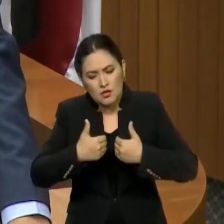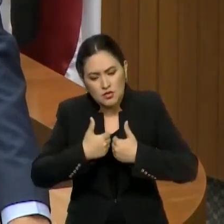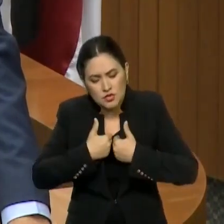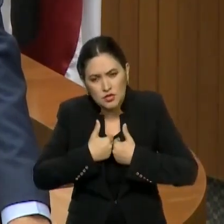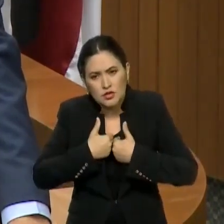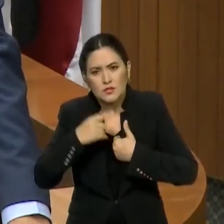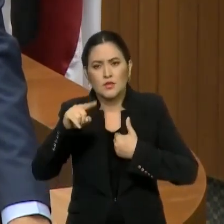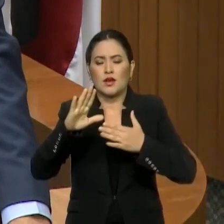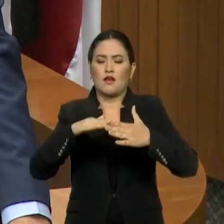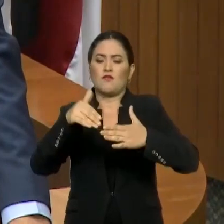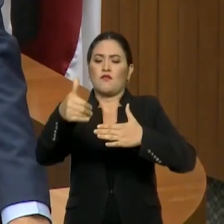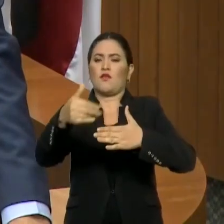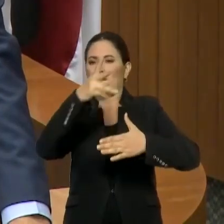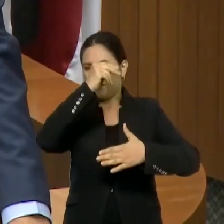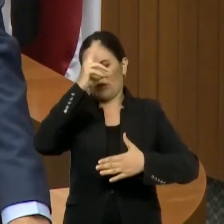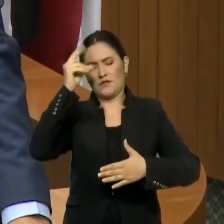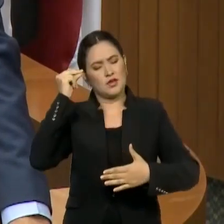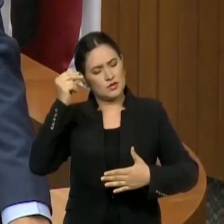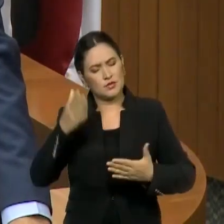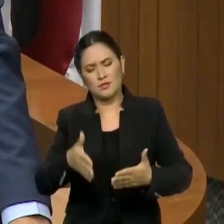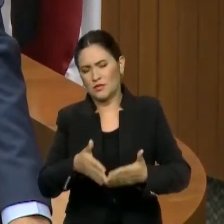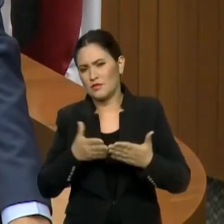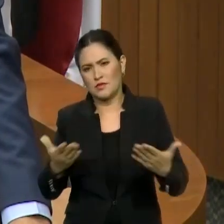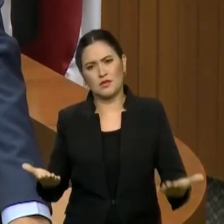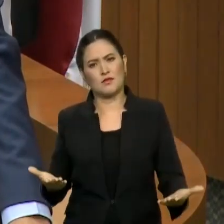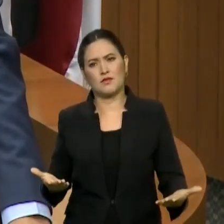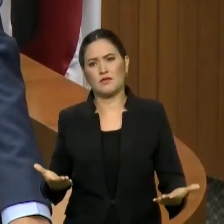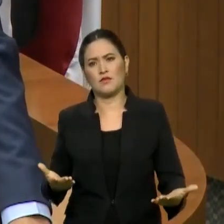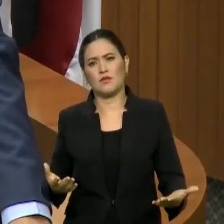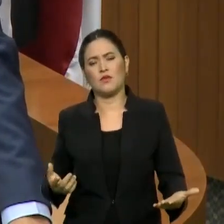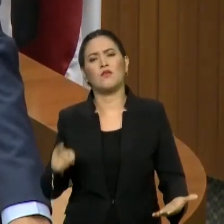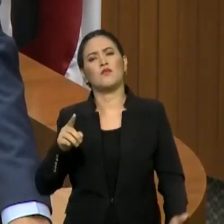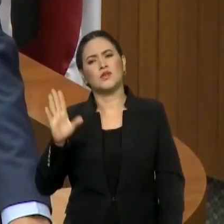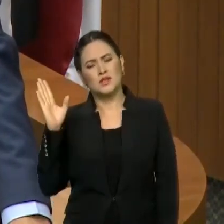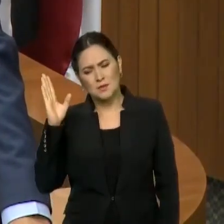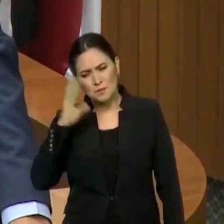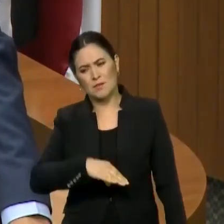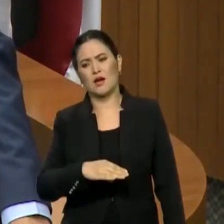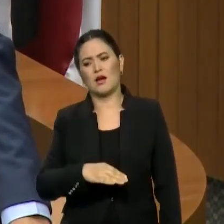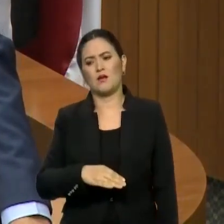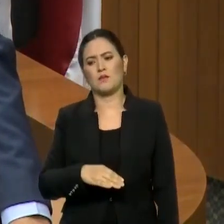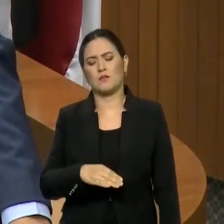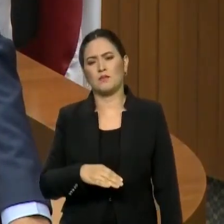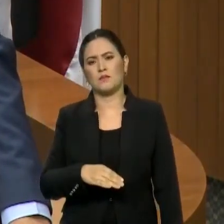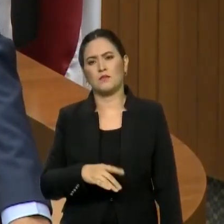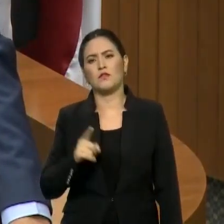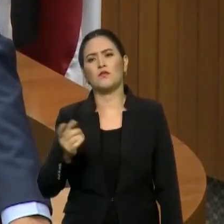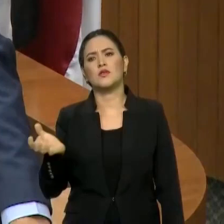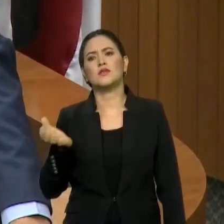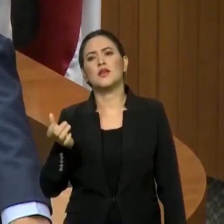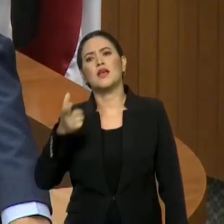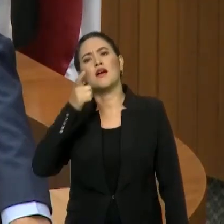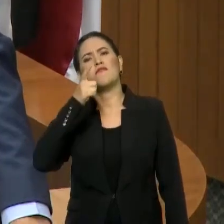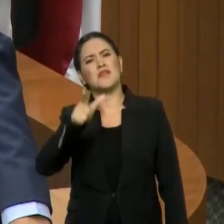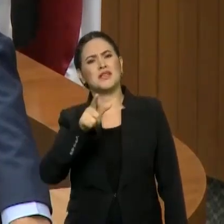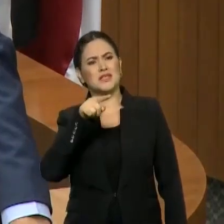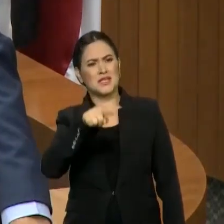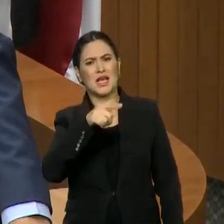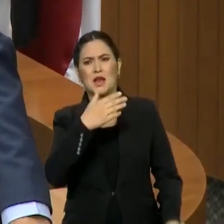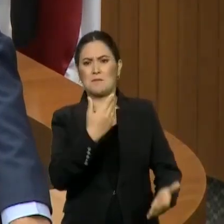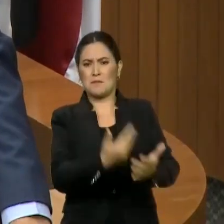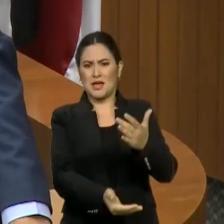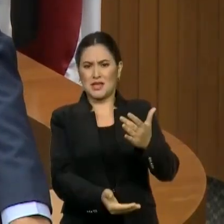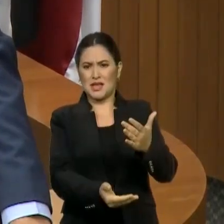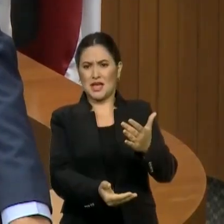da prefeitura. Isso é maldade. Você está querendo vencer elas pelo